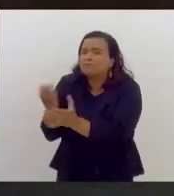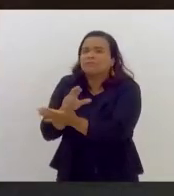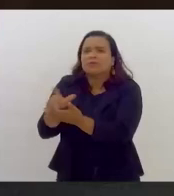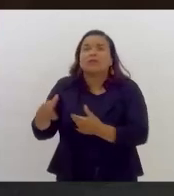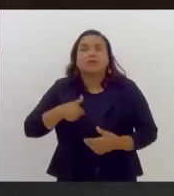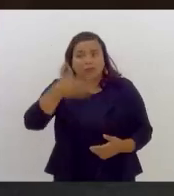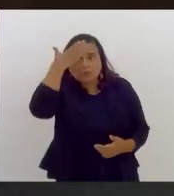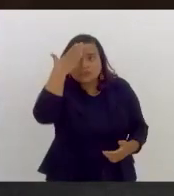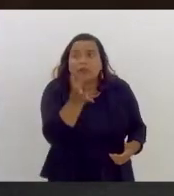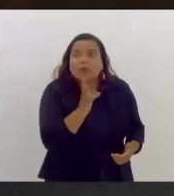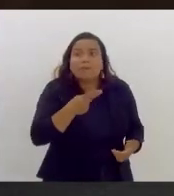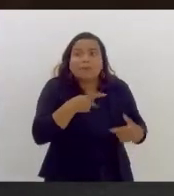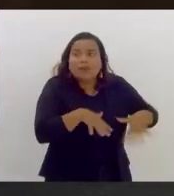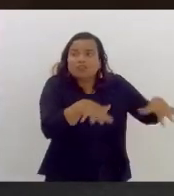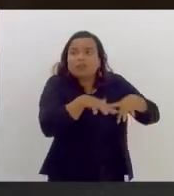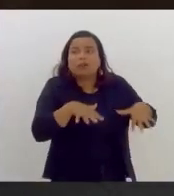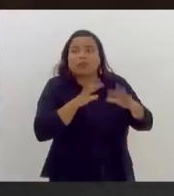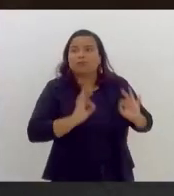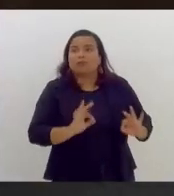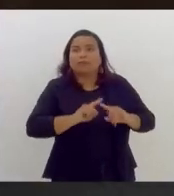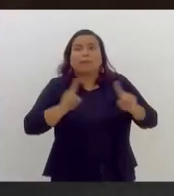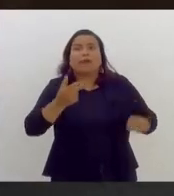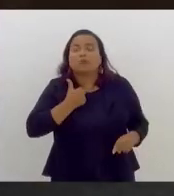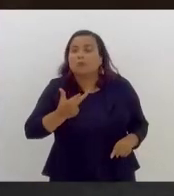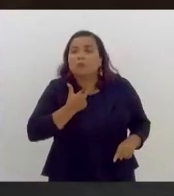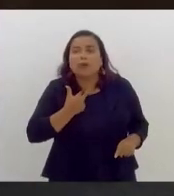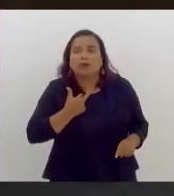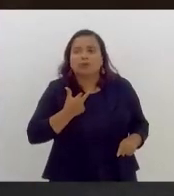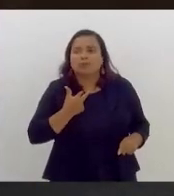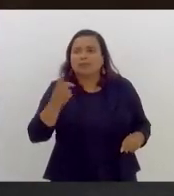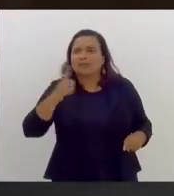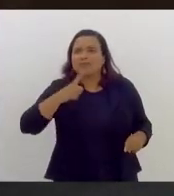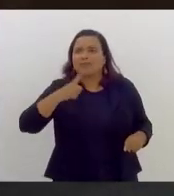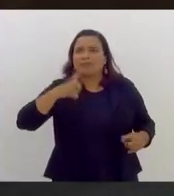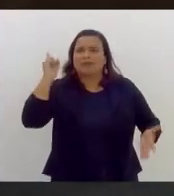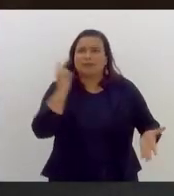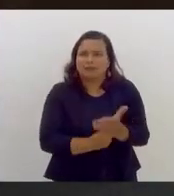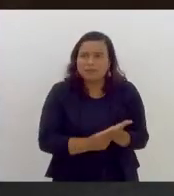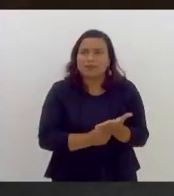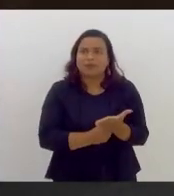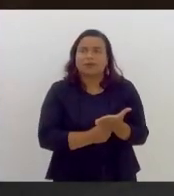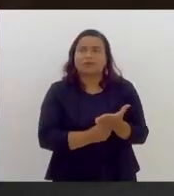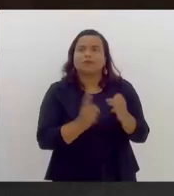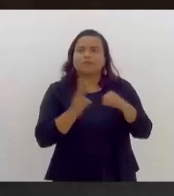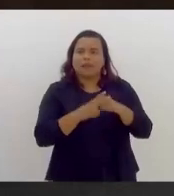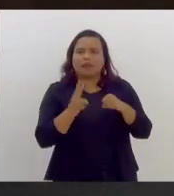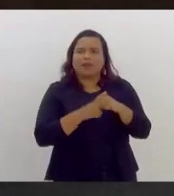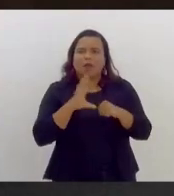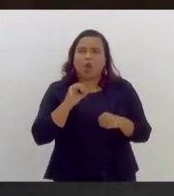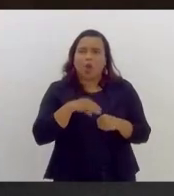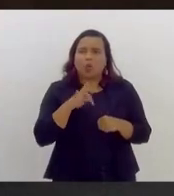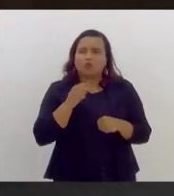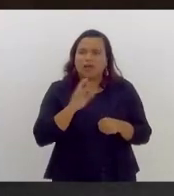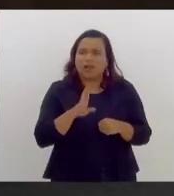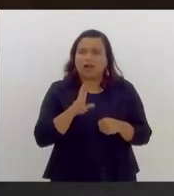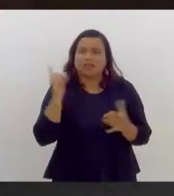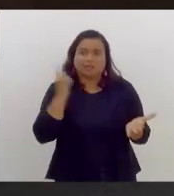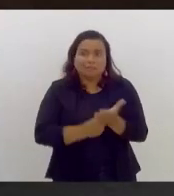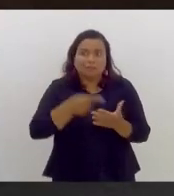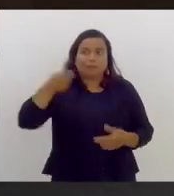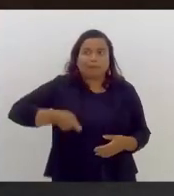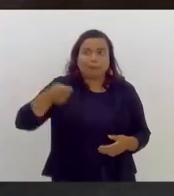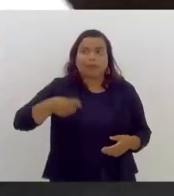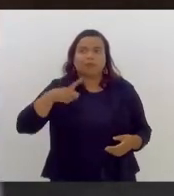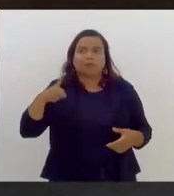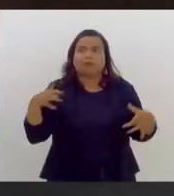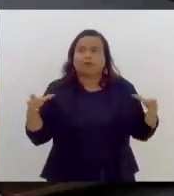conheço isso na minha região. Só que não pode contará com uma equipe exclusiva. Mas já tem